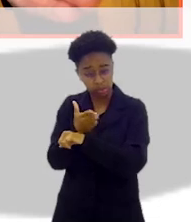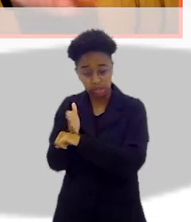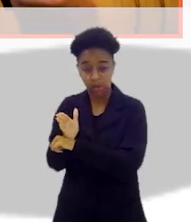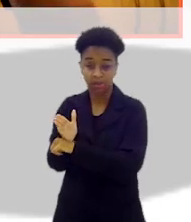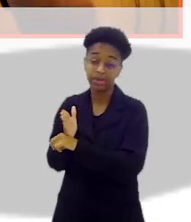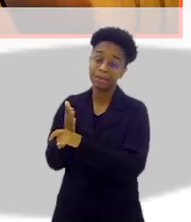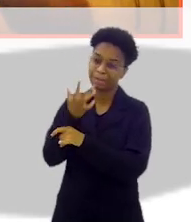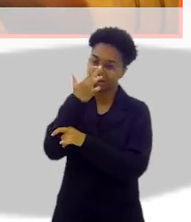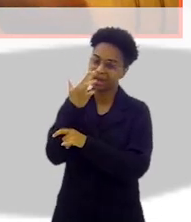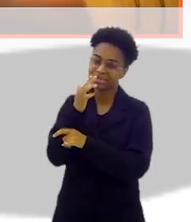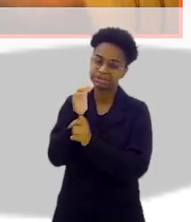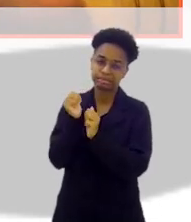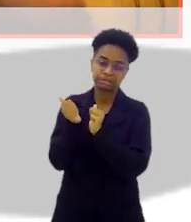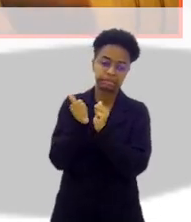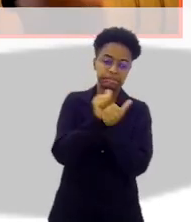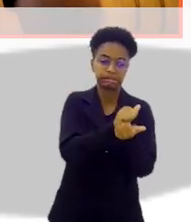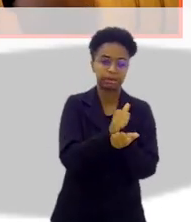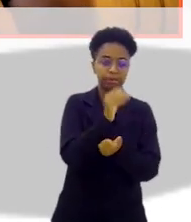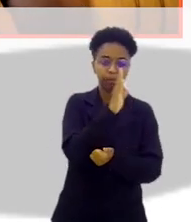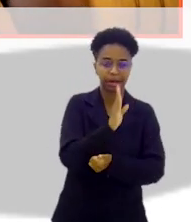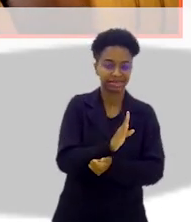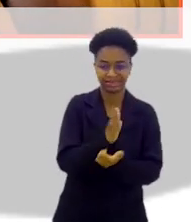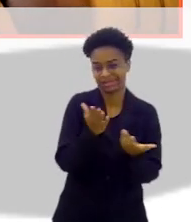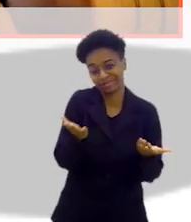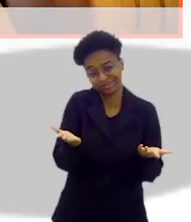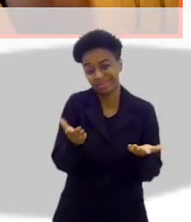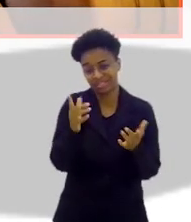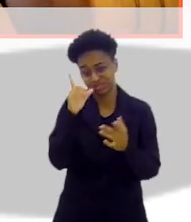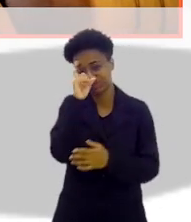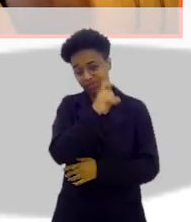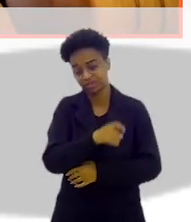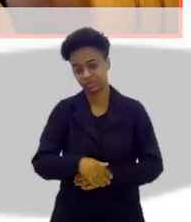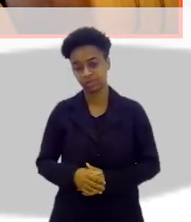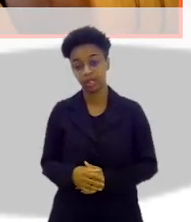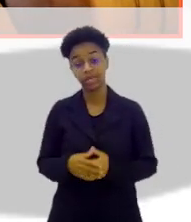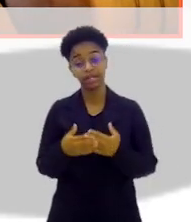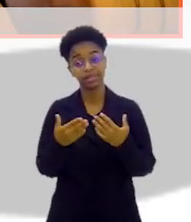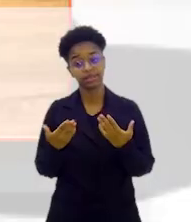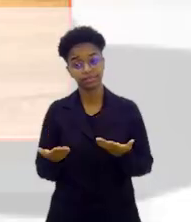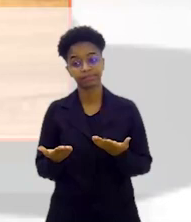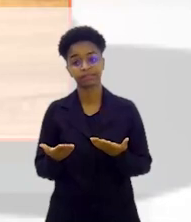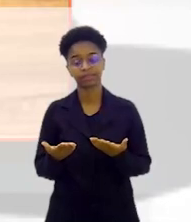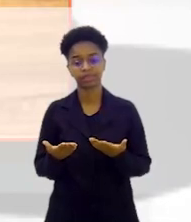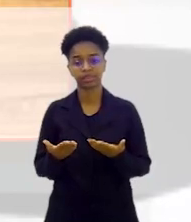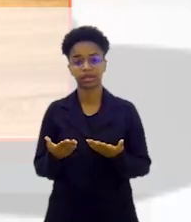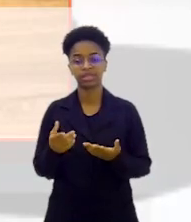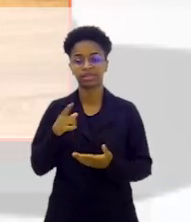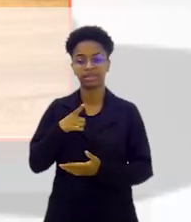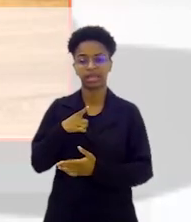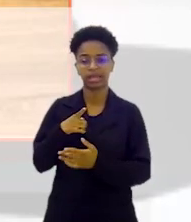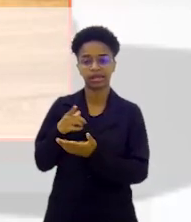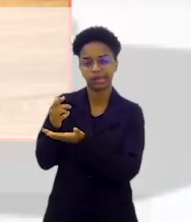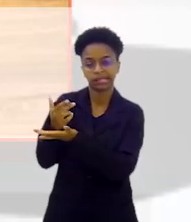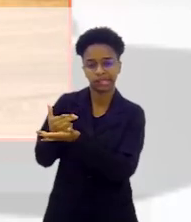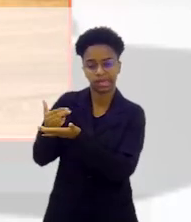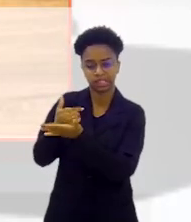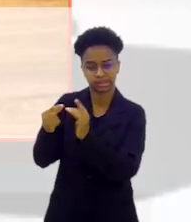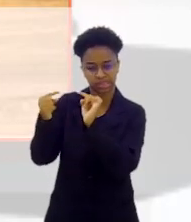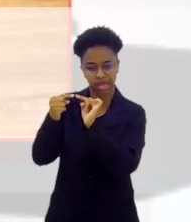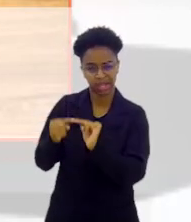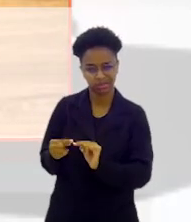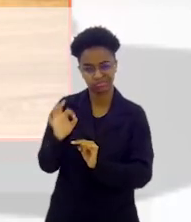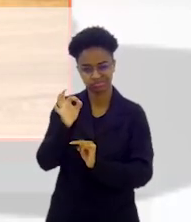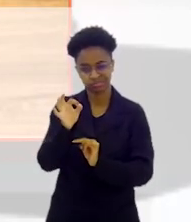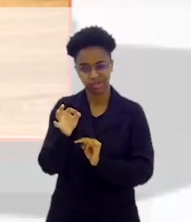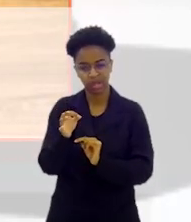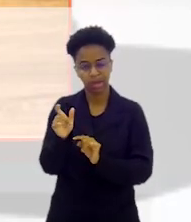minuto, você se abrasileira a cada segundo. Não tem jeito. É assim, os ideogramas, né? Aqueles